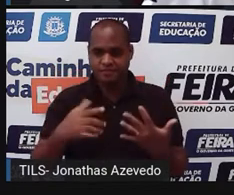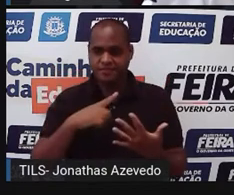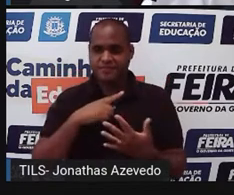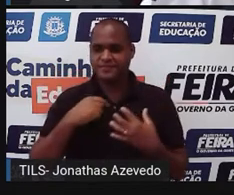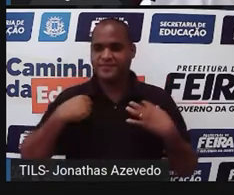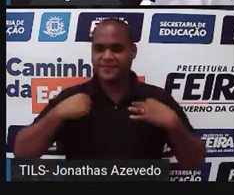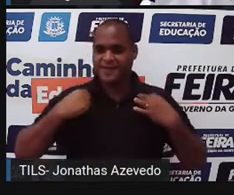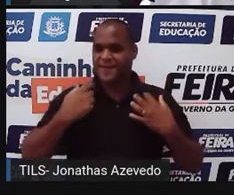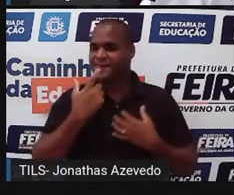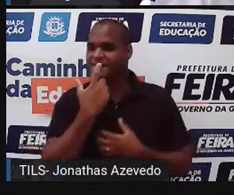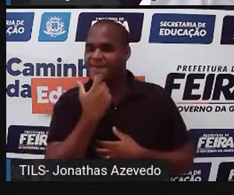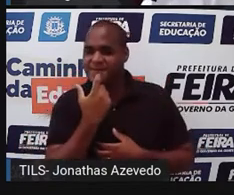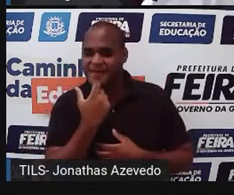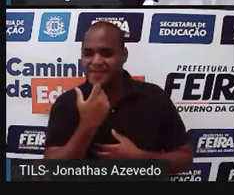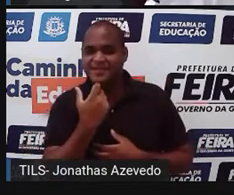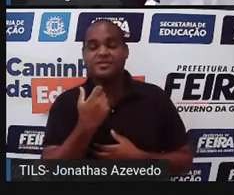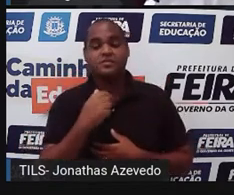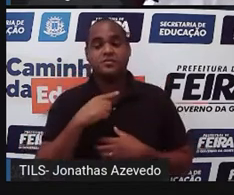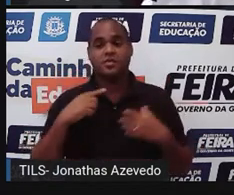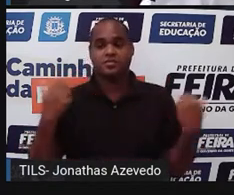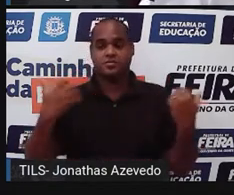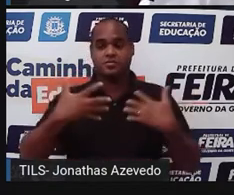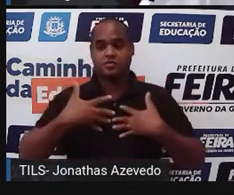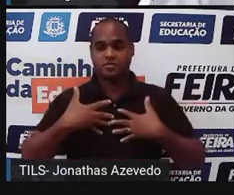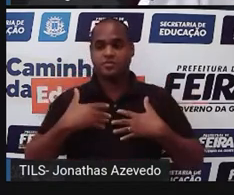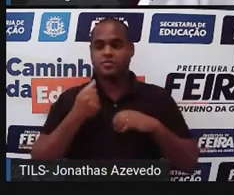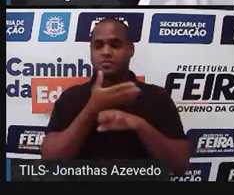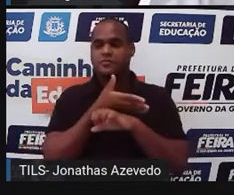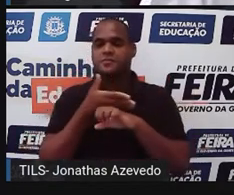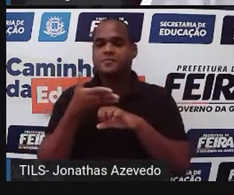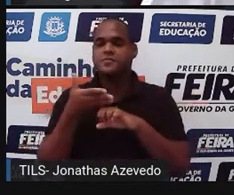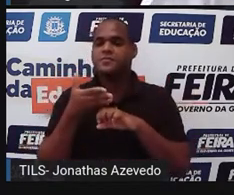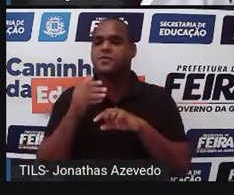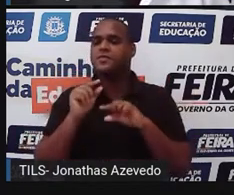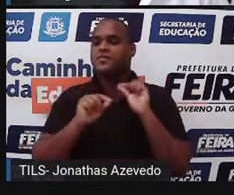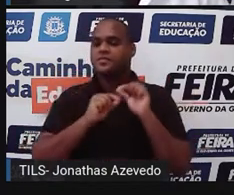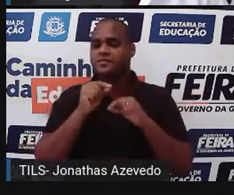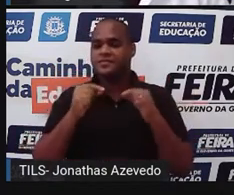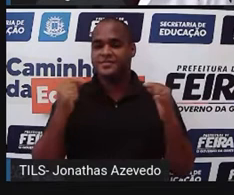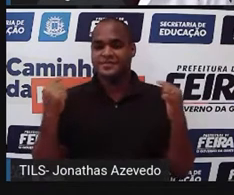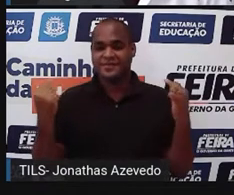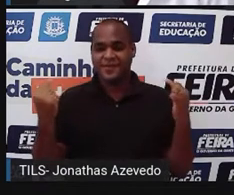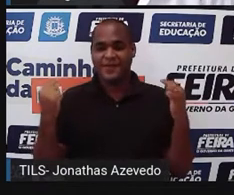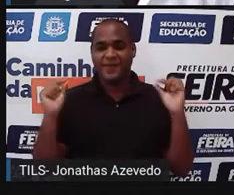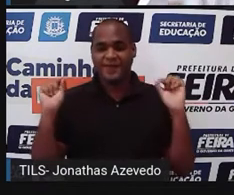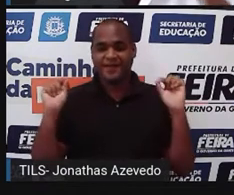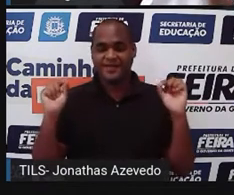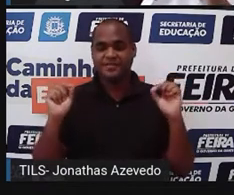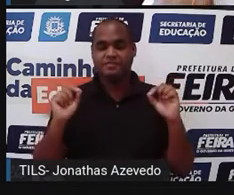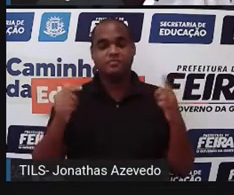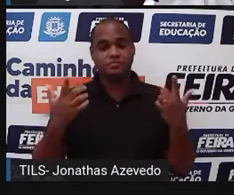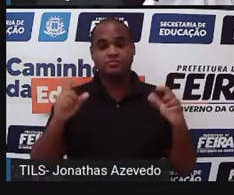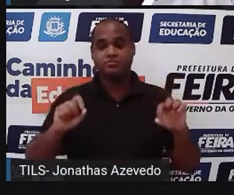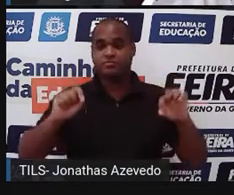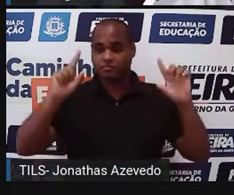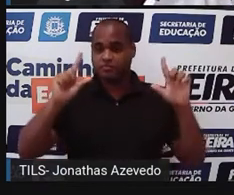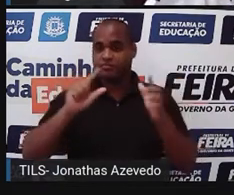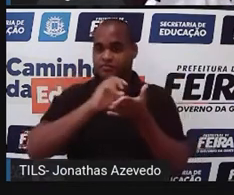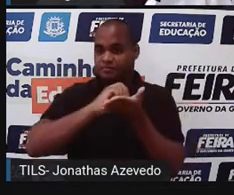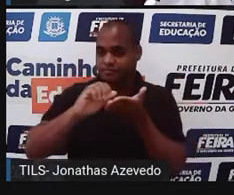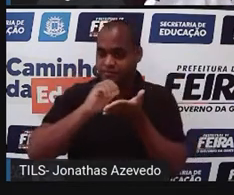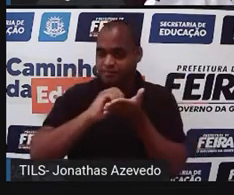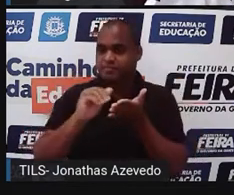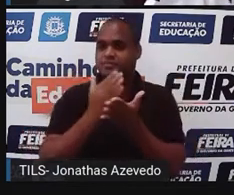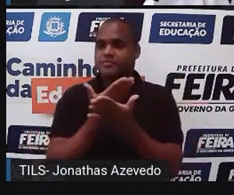camisa vermelho vinho por cima um jaleco branco atrás aqui de mim estar o cartaz da Secretaria